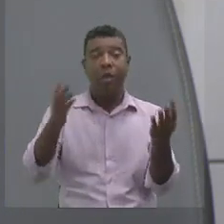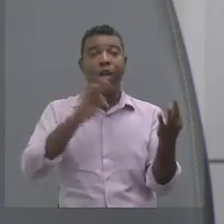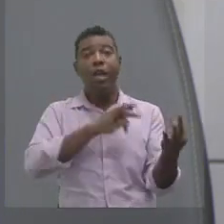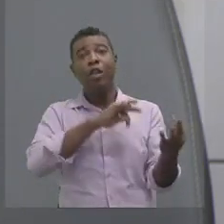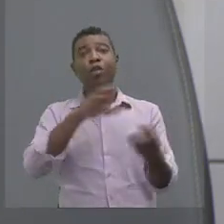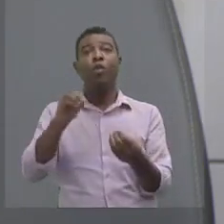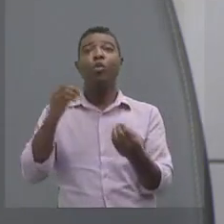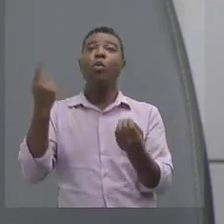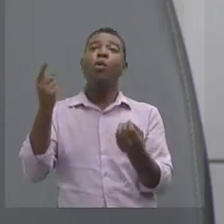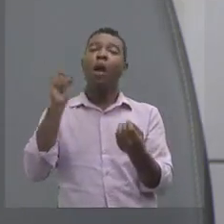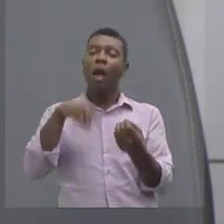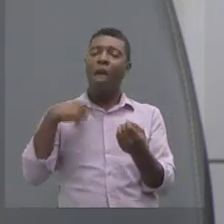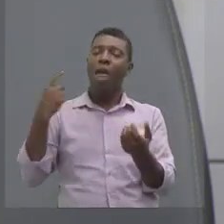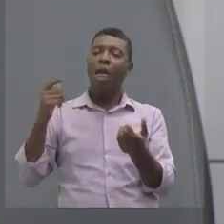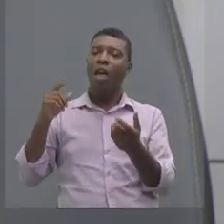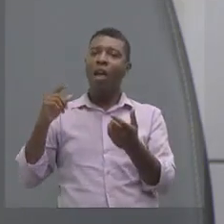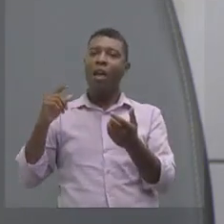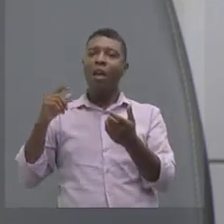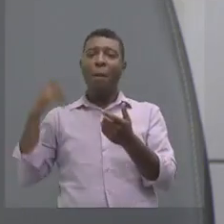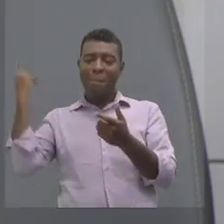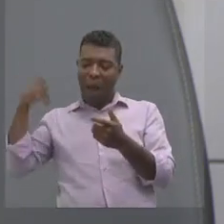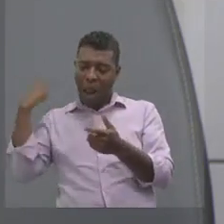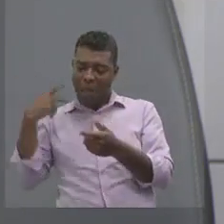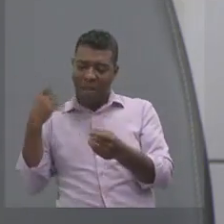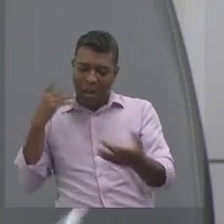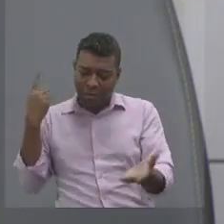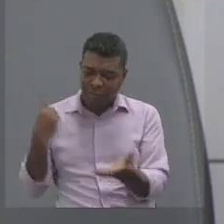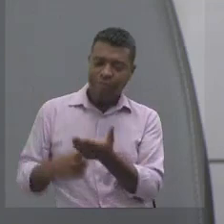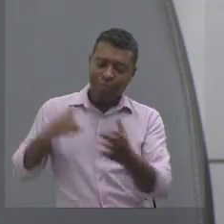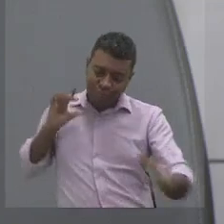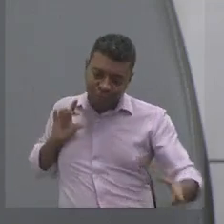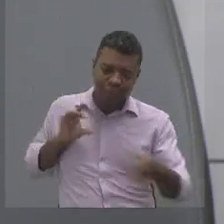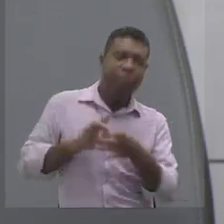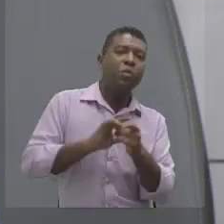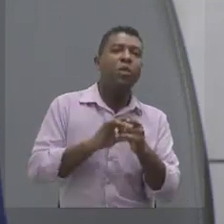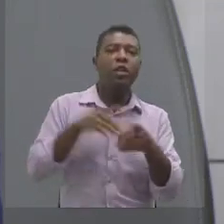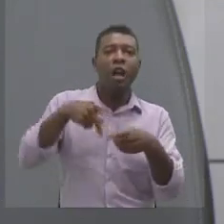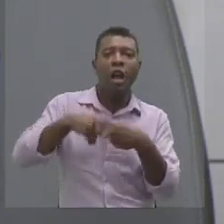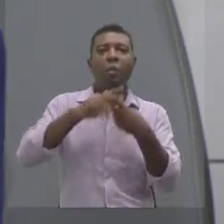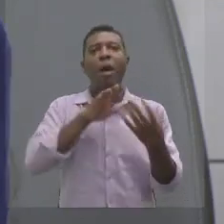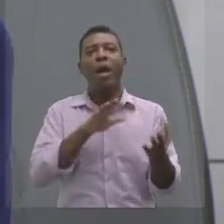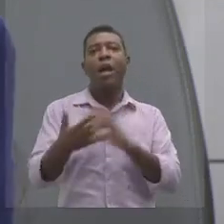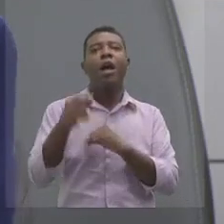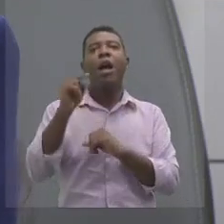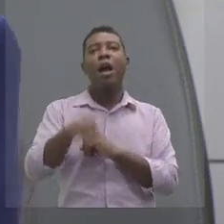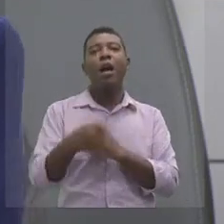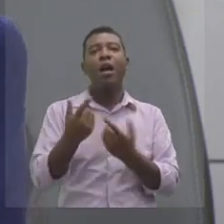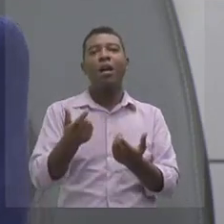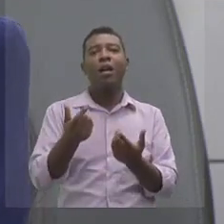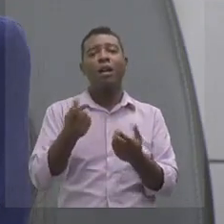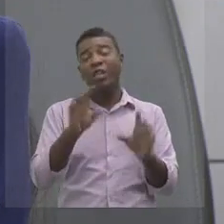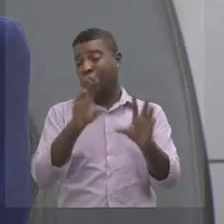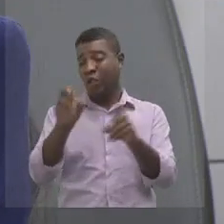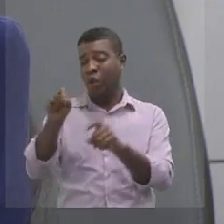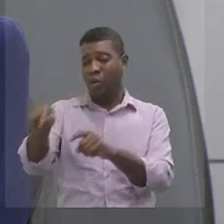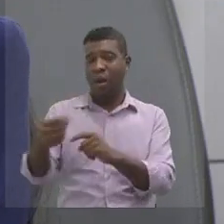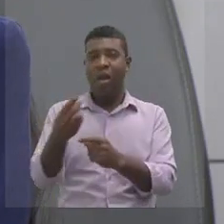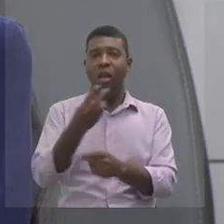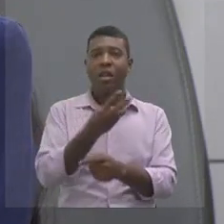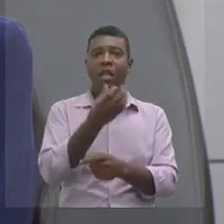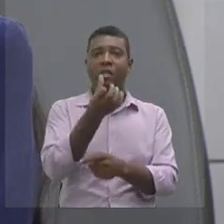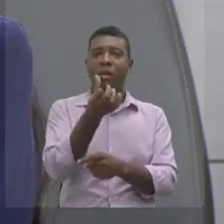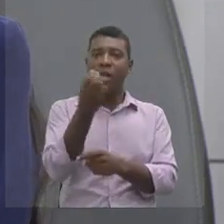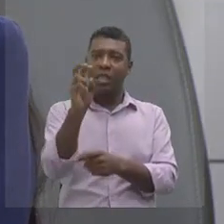envolvimento dos nossos parlamentares no sentido de recuperação dessas rodovias no que tange A36 assim que há 462 que